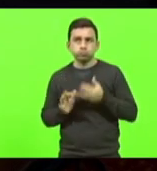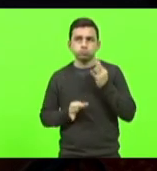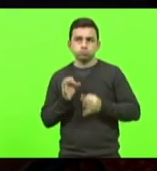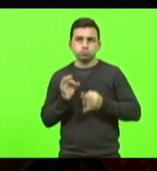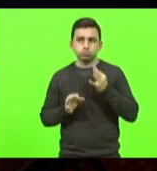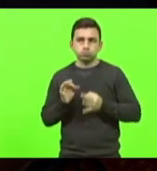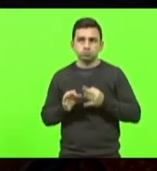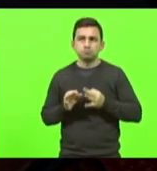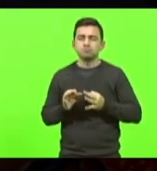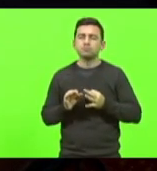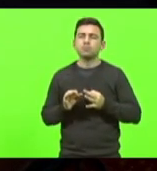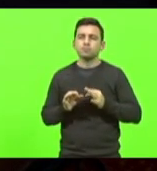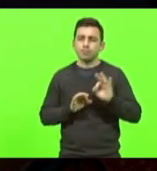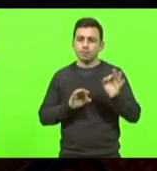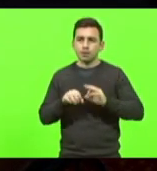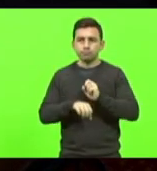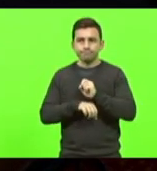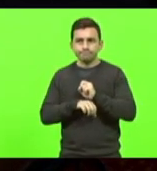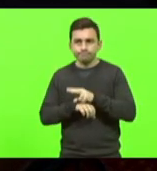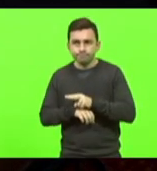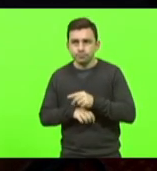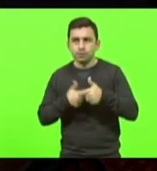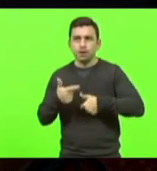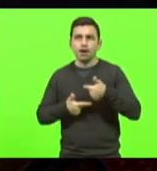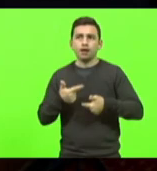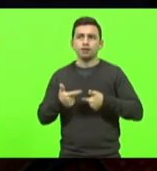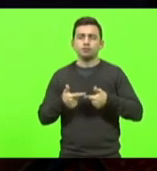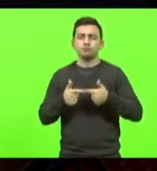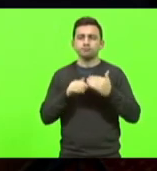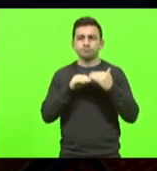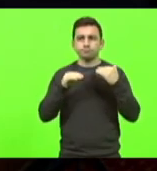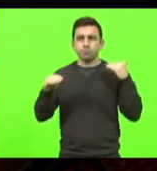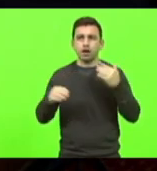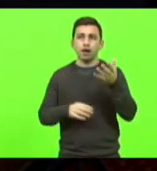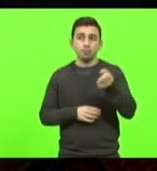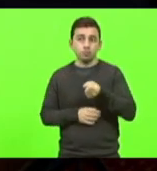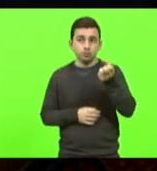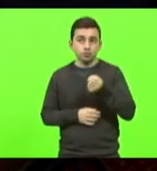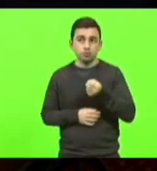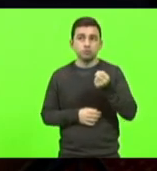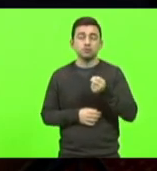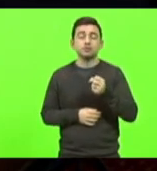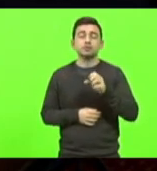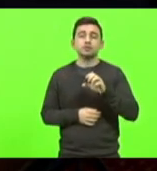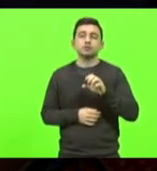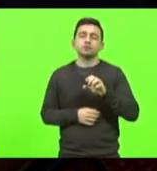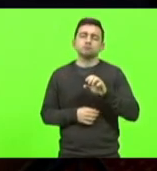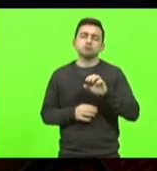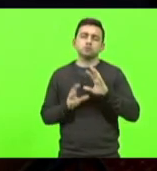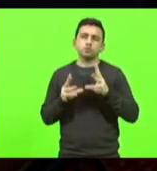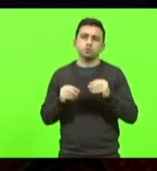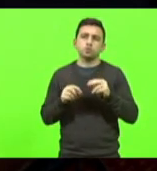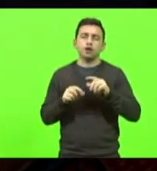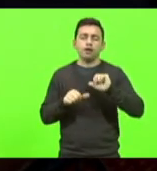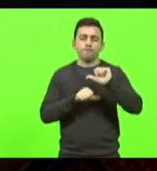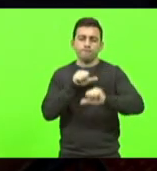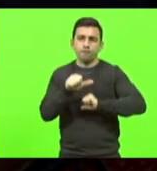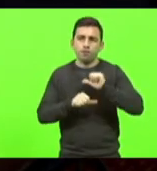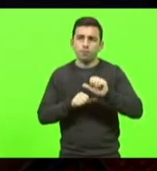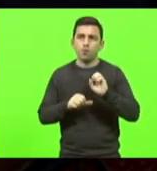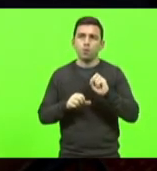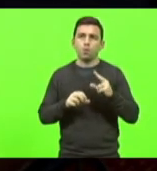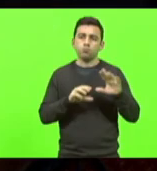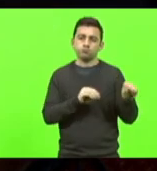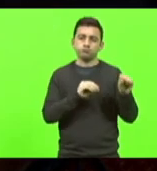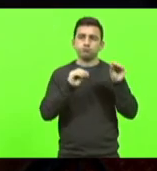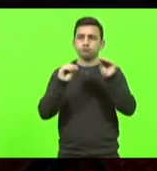de cargos estabilidade e aposentadoria de civis reforma e transferência